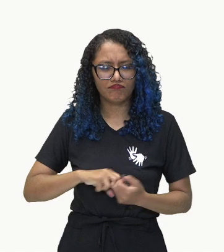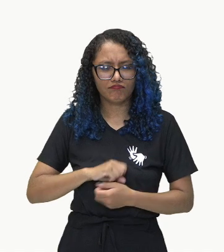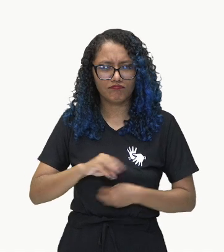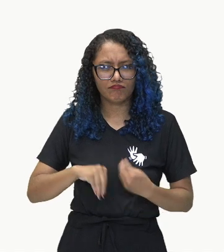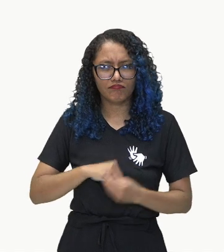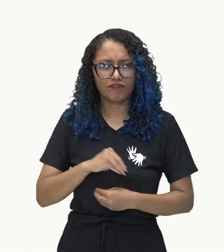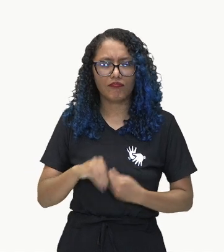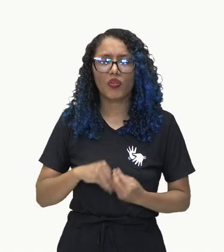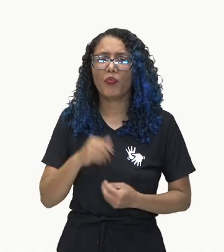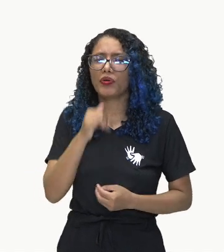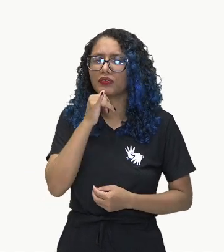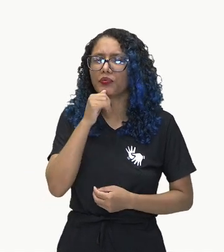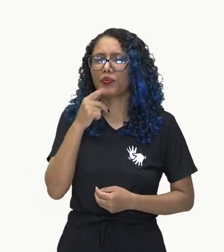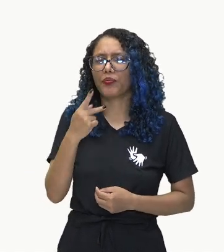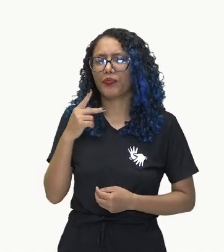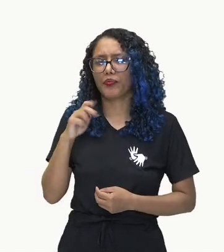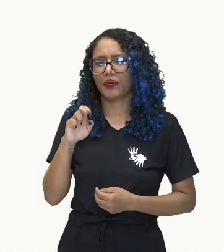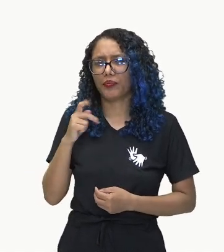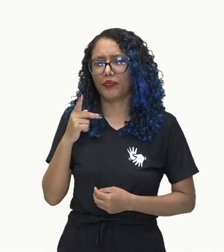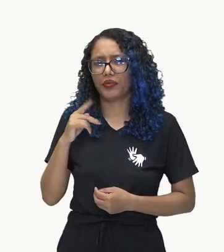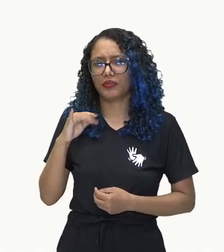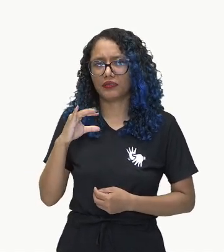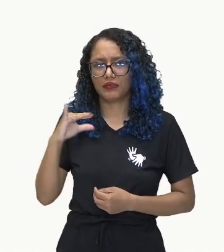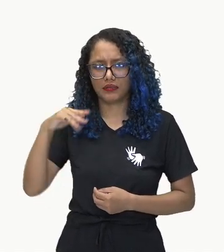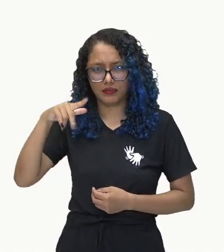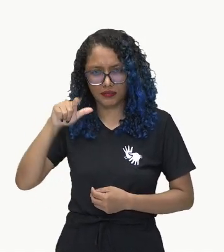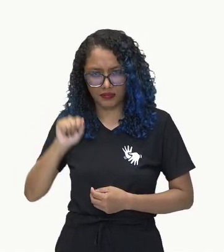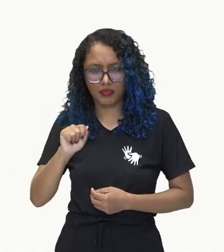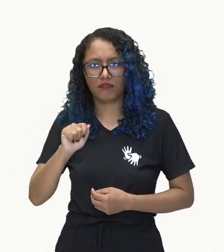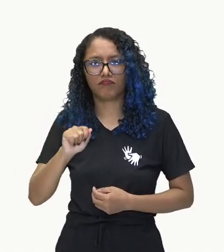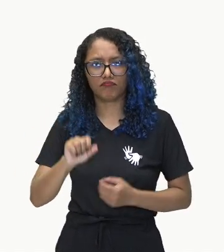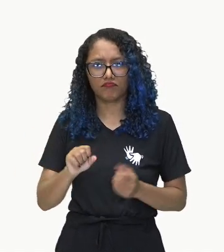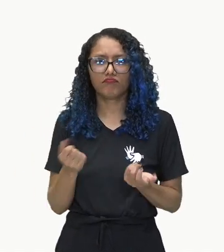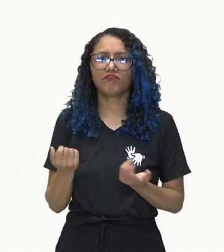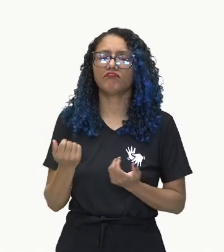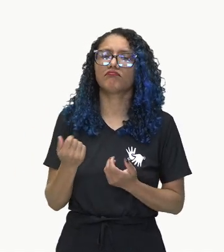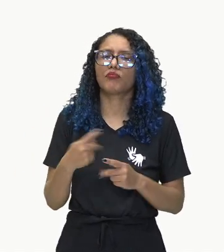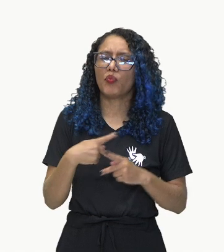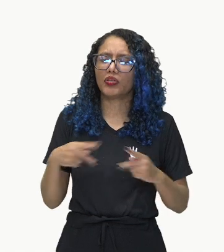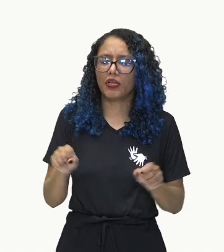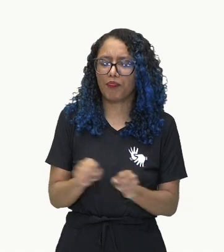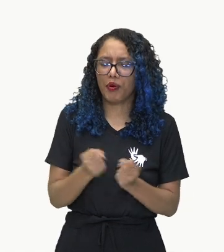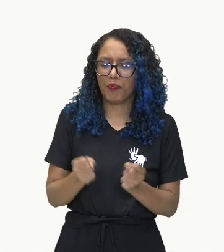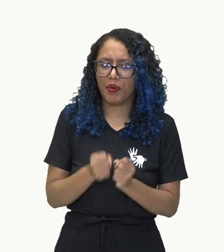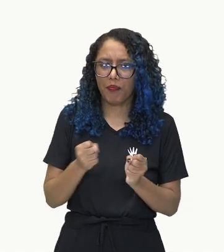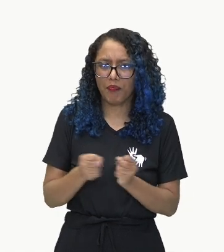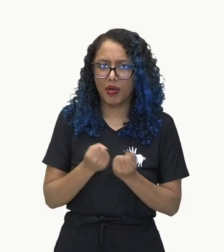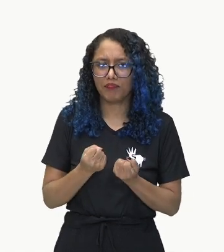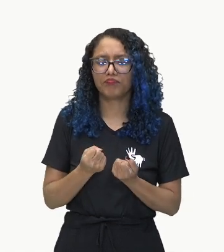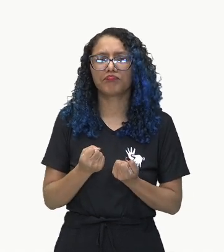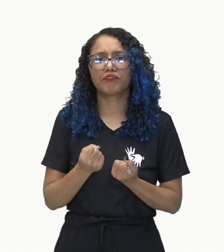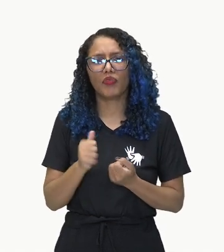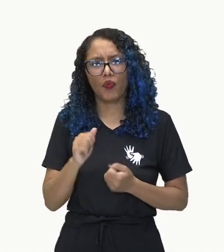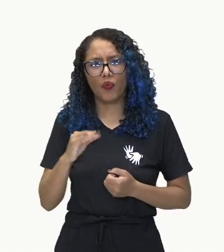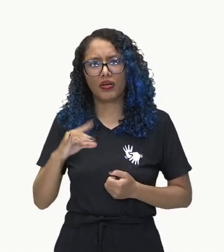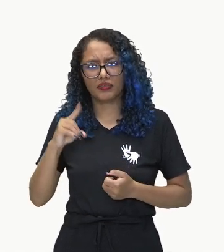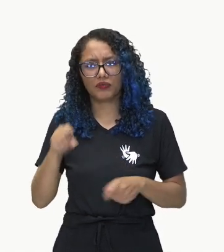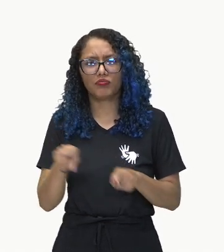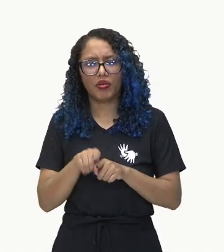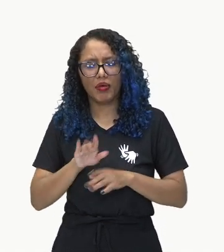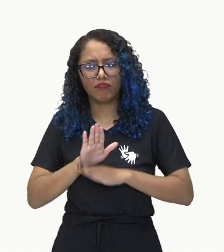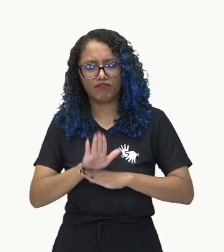que vão quebrar as proteínas, e o ácido graxo vai emulsionar esse processo, né? Ele